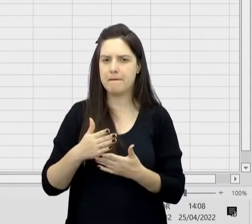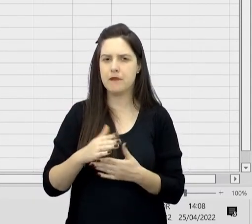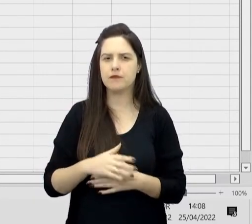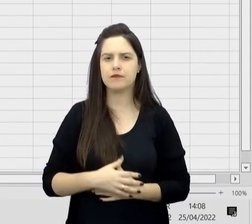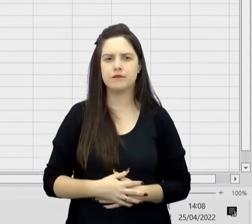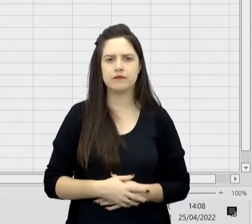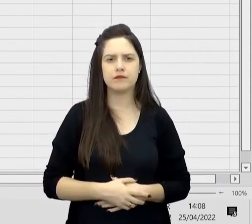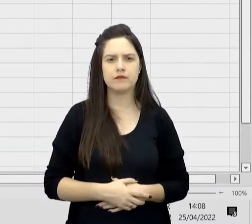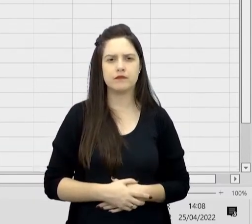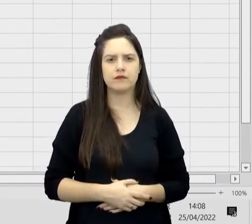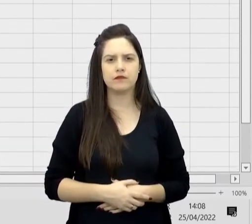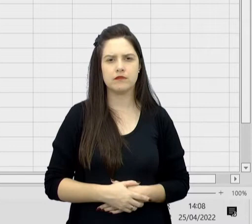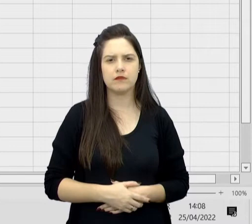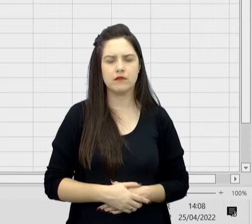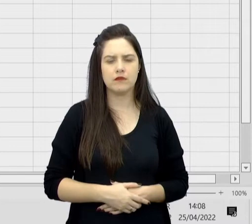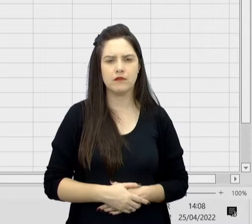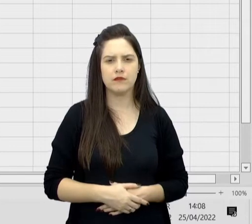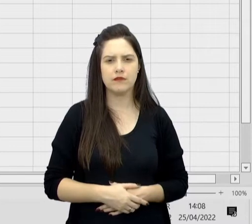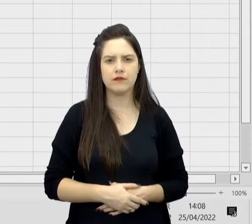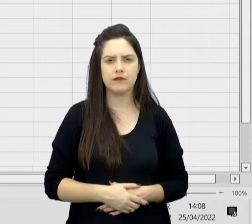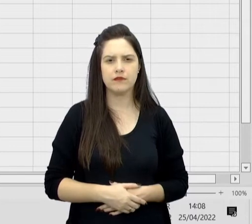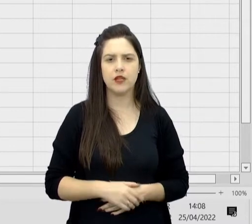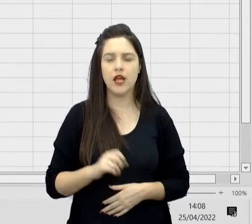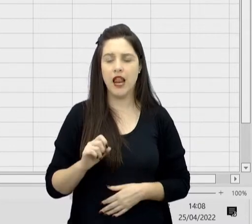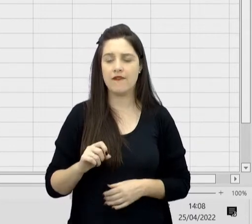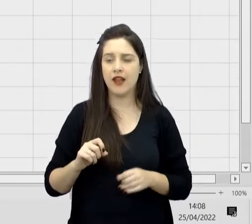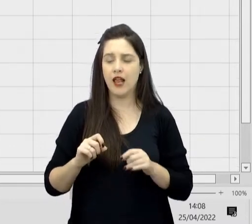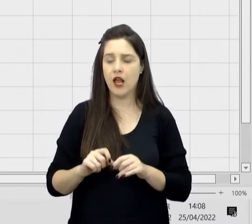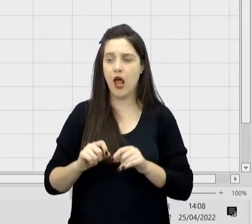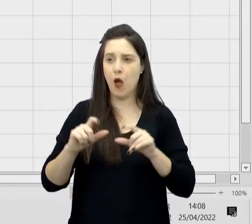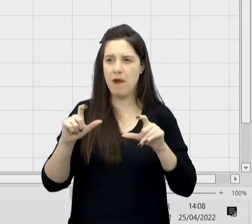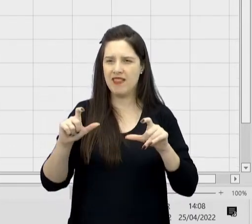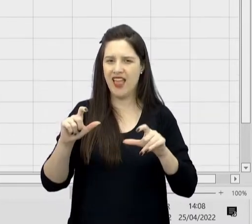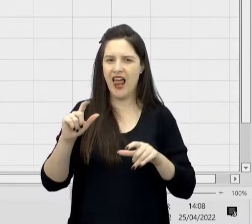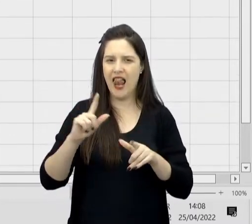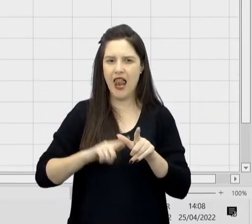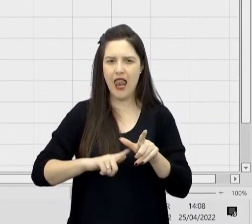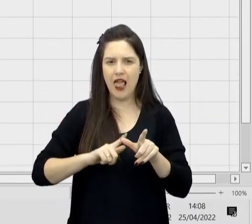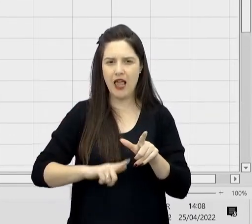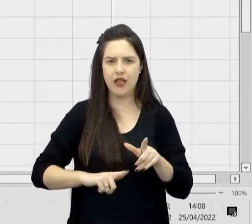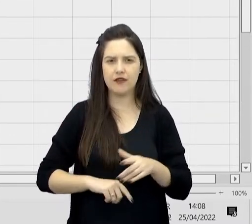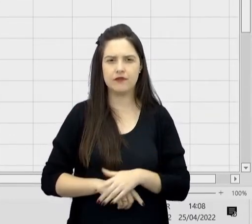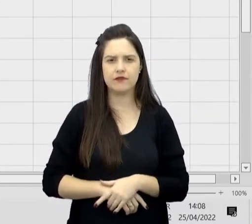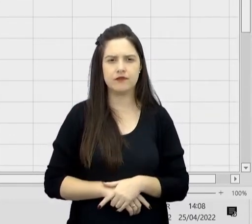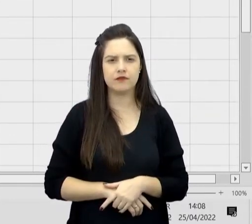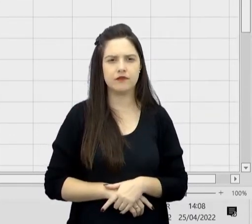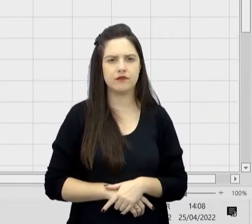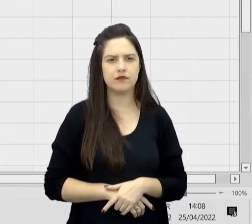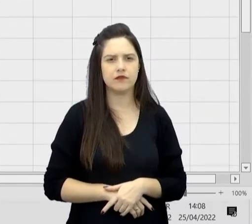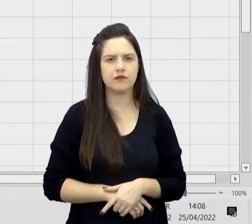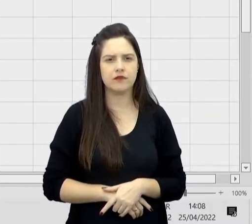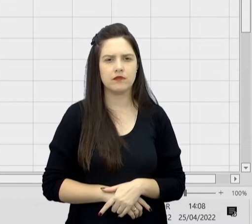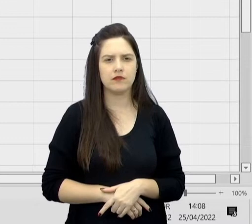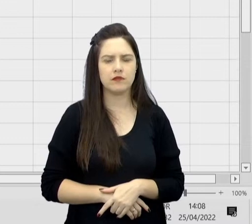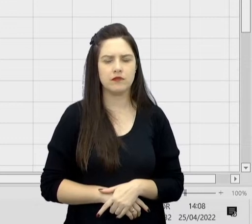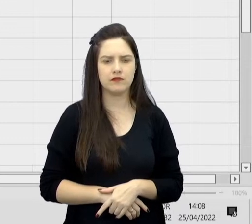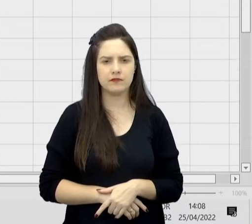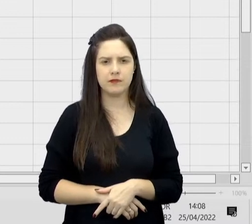mundo. Então, eu vou só aumentar a letra aqui para ficar um pouquinho maior para vocês. Eu vou pôr na 20. E aí,